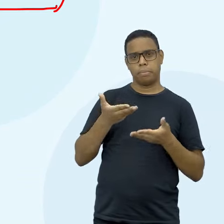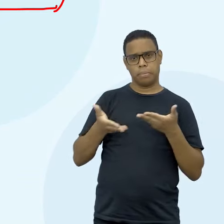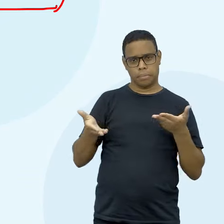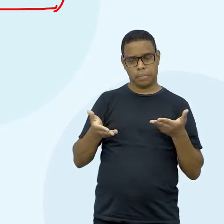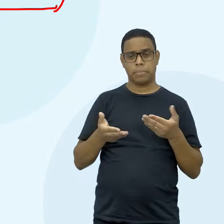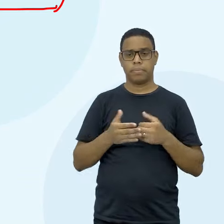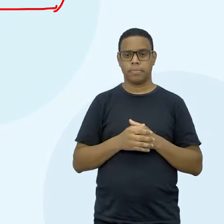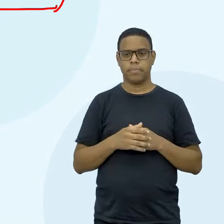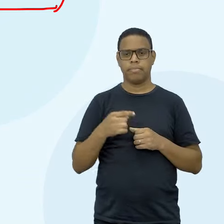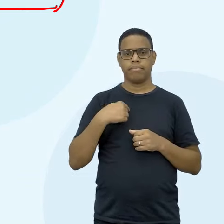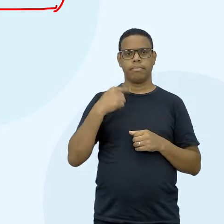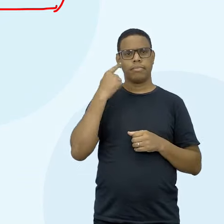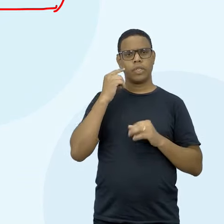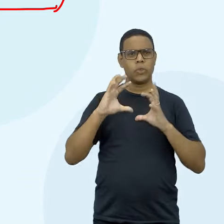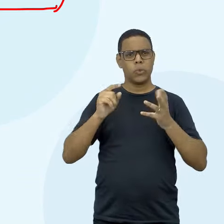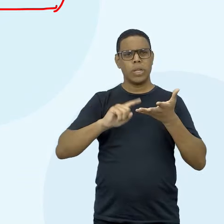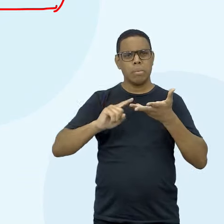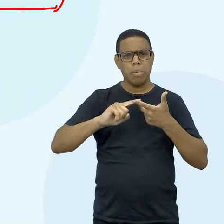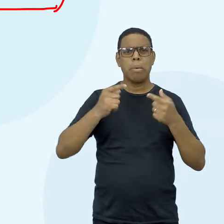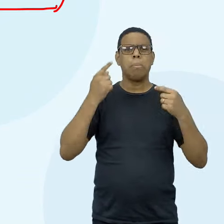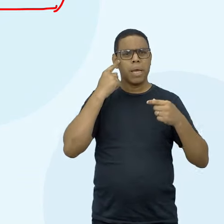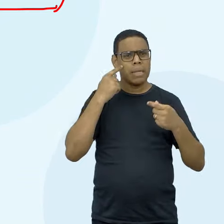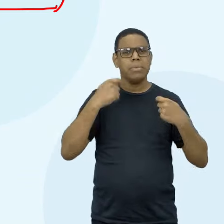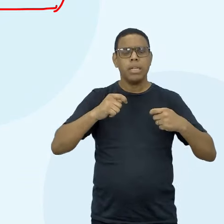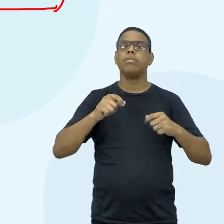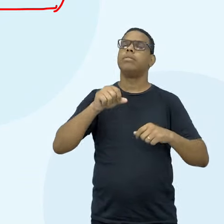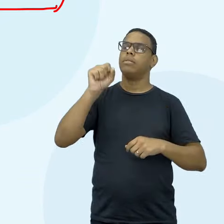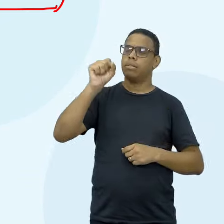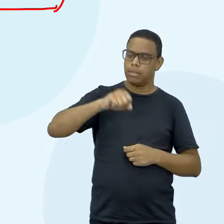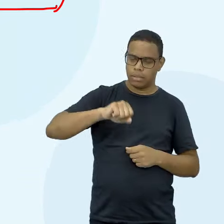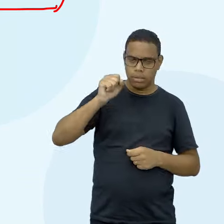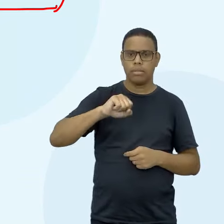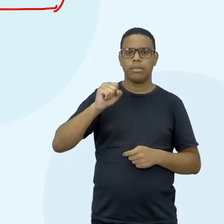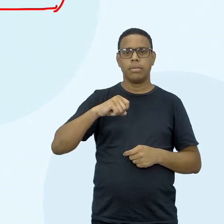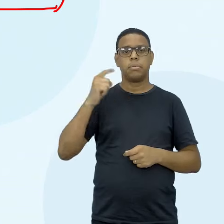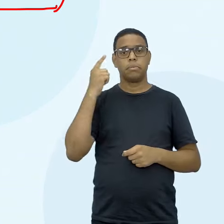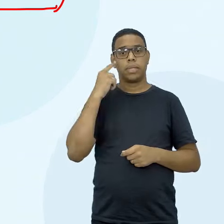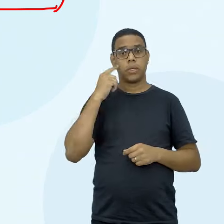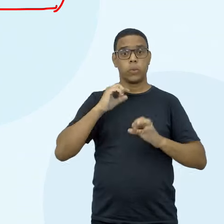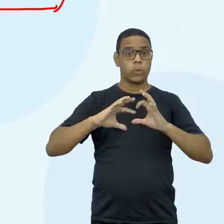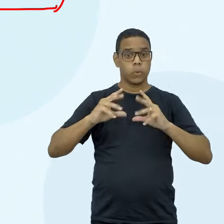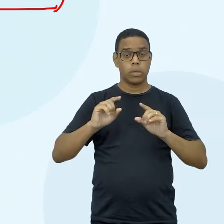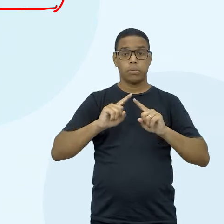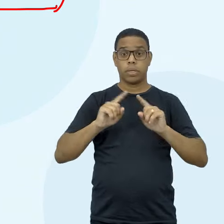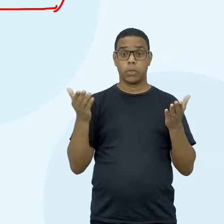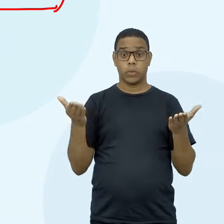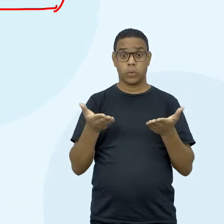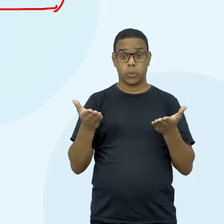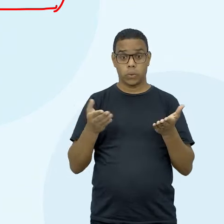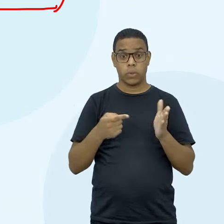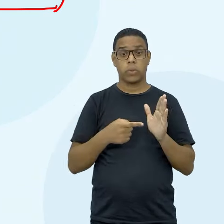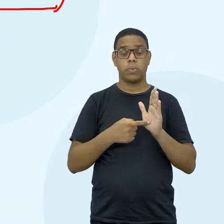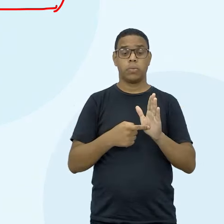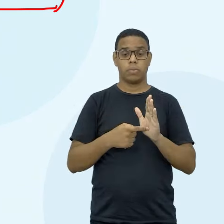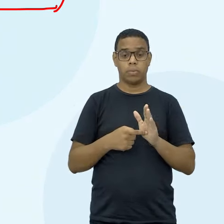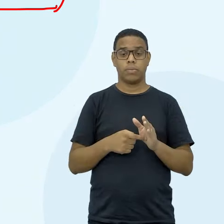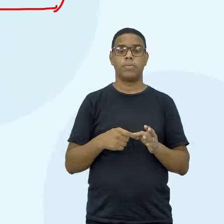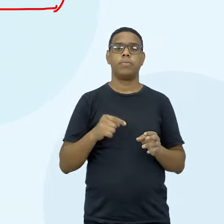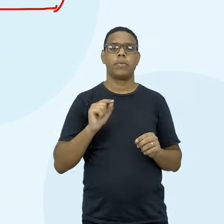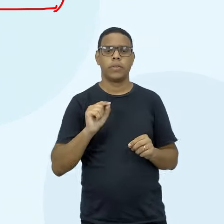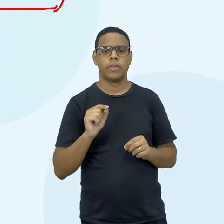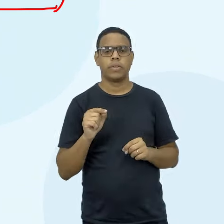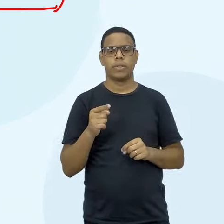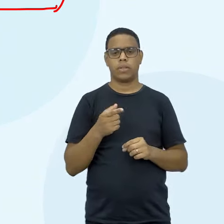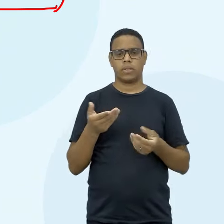Eu preciso pensar em tudo isso, Magno? Eu tenho que pensar tudo isso, mas hoje o destaque é o seguinte, pelo